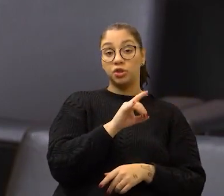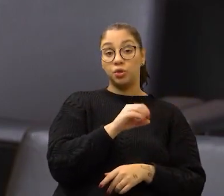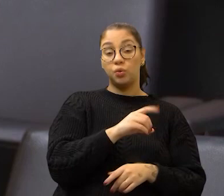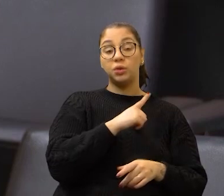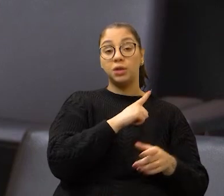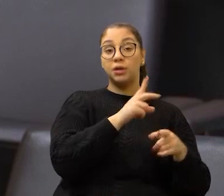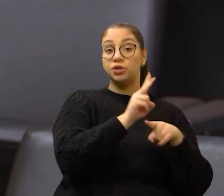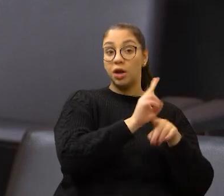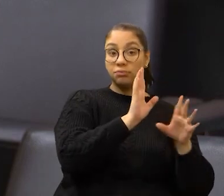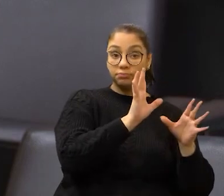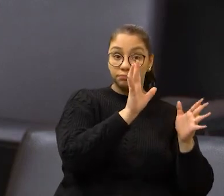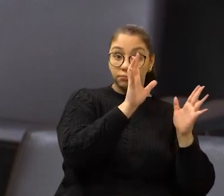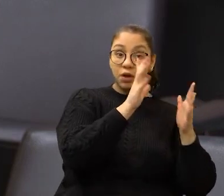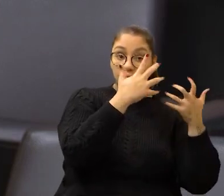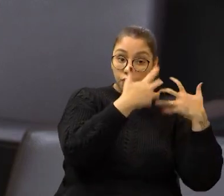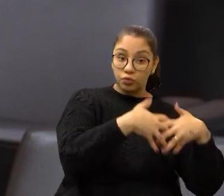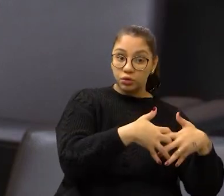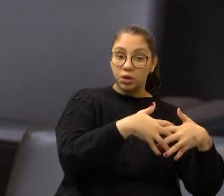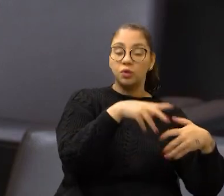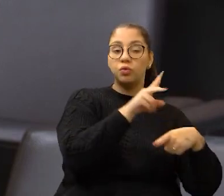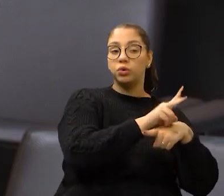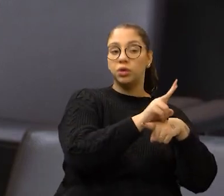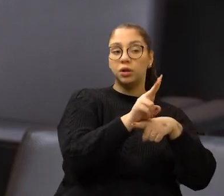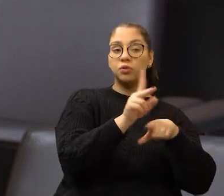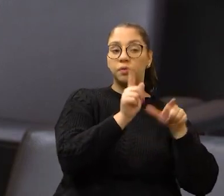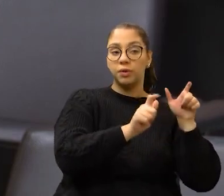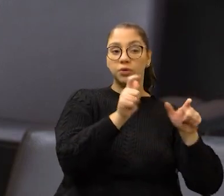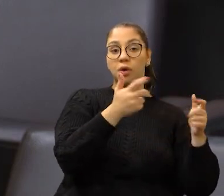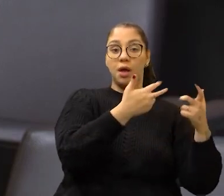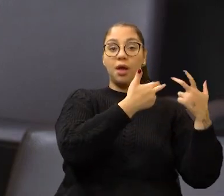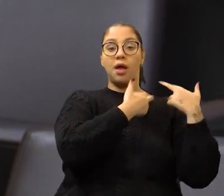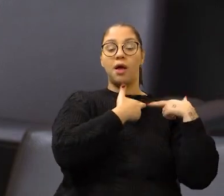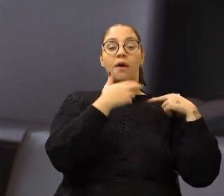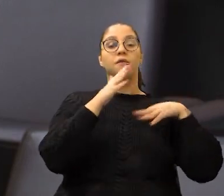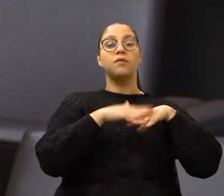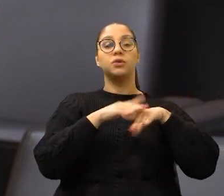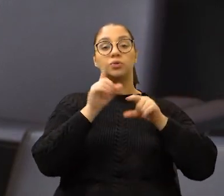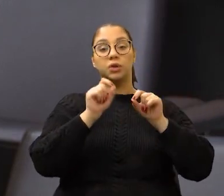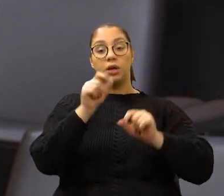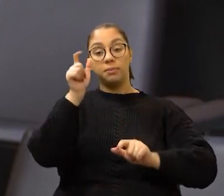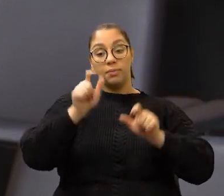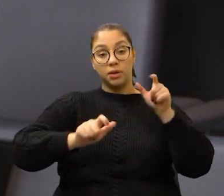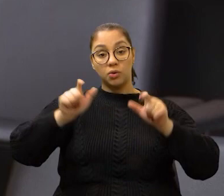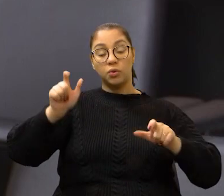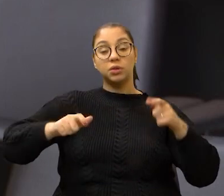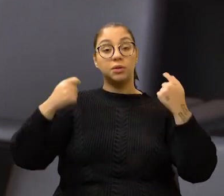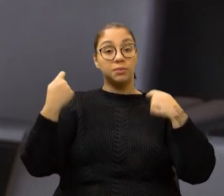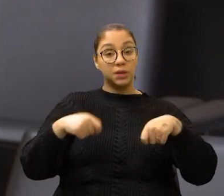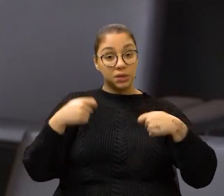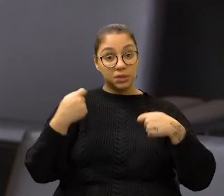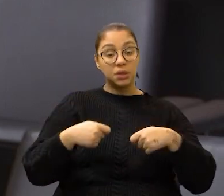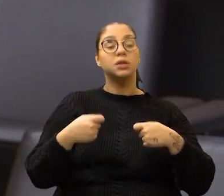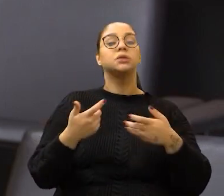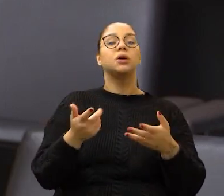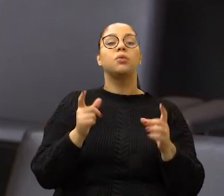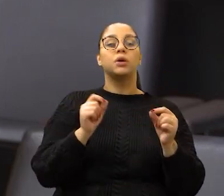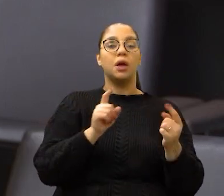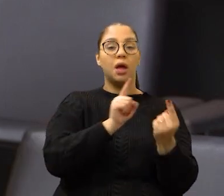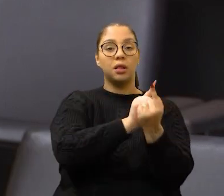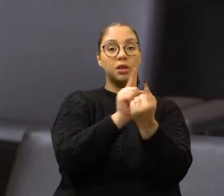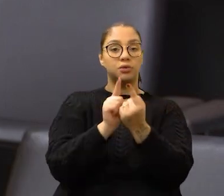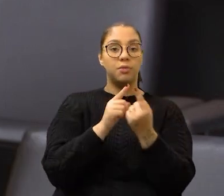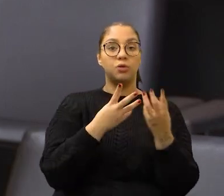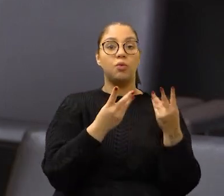sendo cuidado por profissionais, naturalmente vai fazer com que as pessoas que precisam, as pessoas que necessitam,